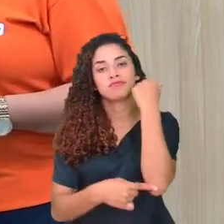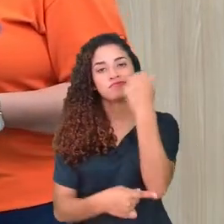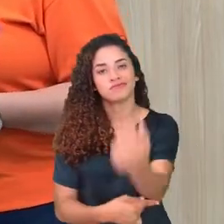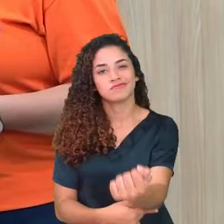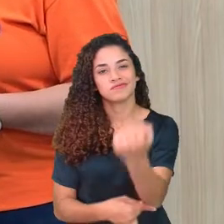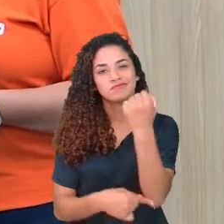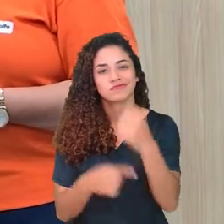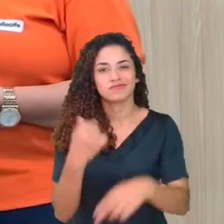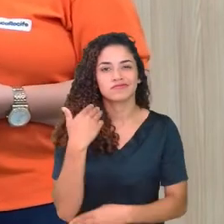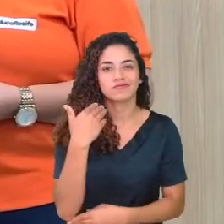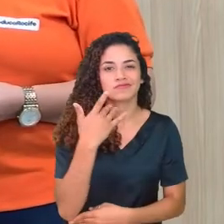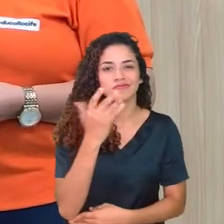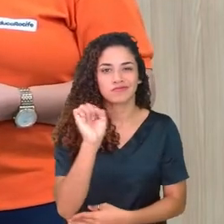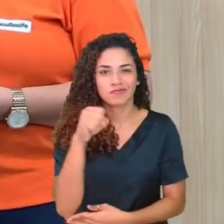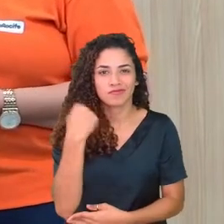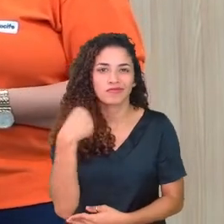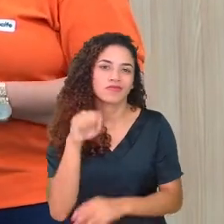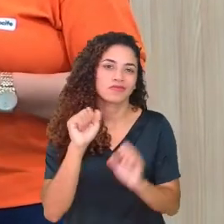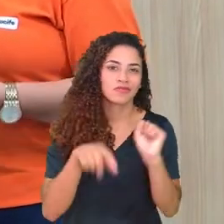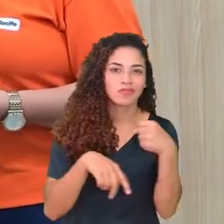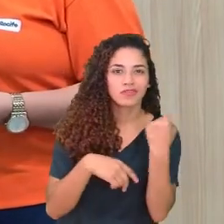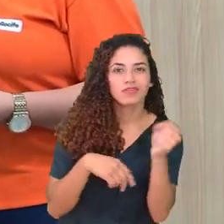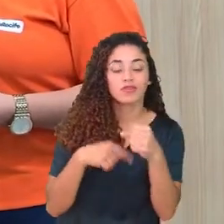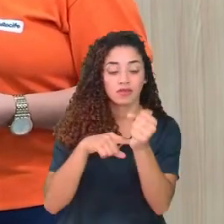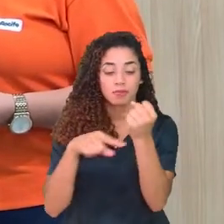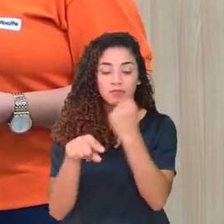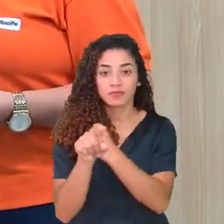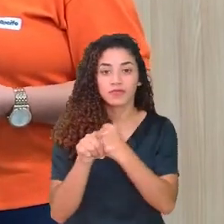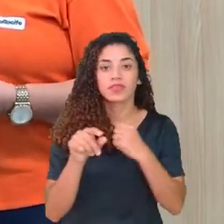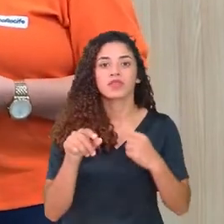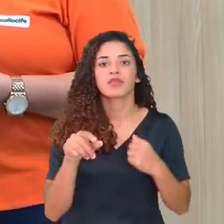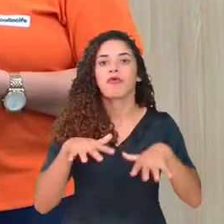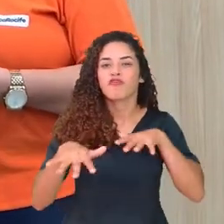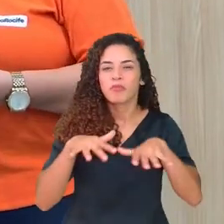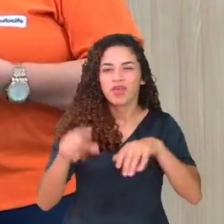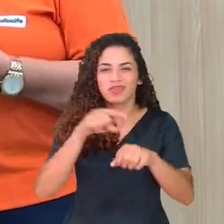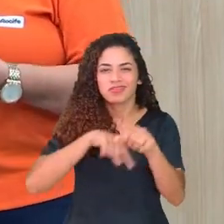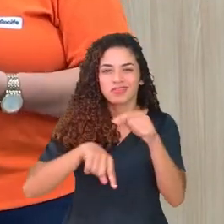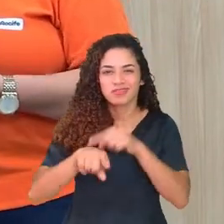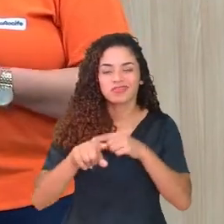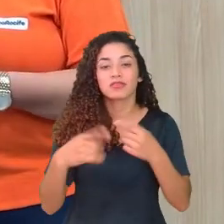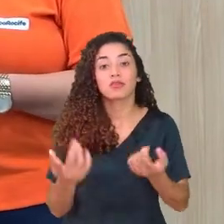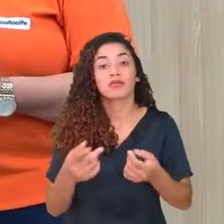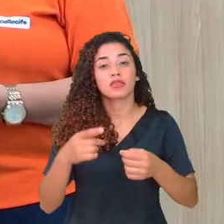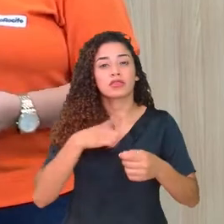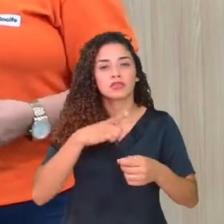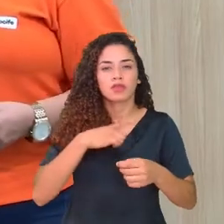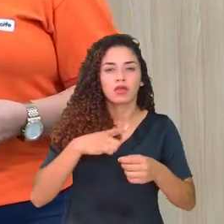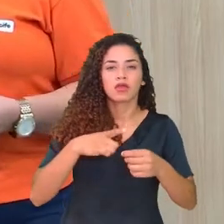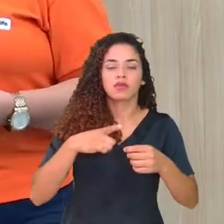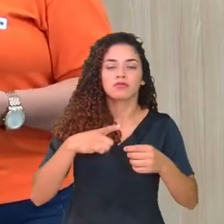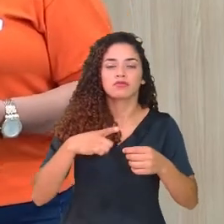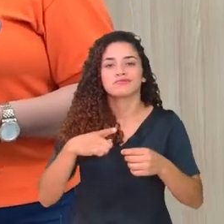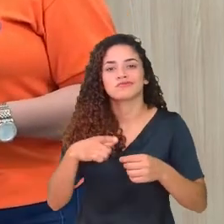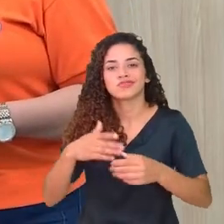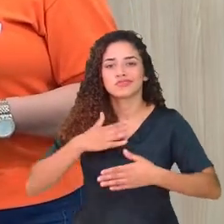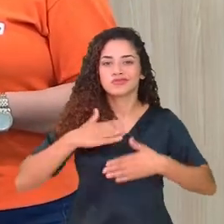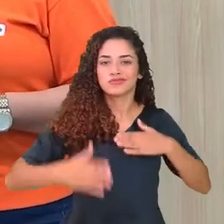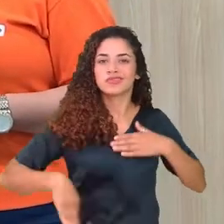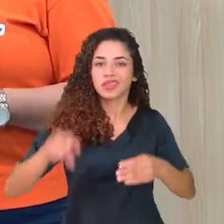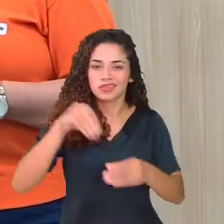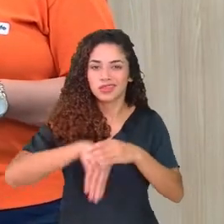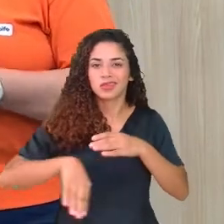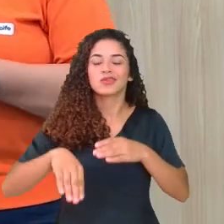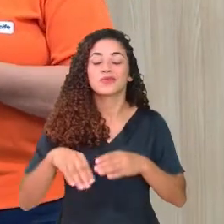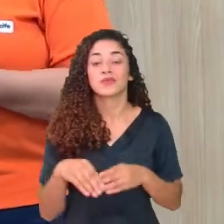nós temos alguns pontos no nosso esqueleto que ele tem essa função de articular. Agora, ele não vai se